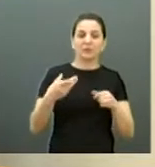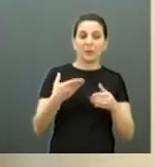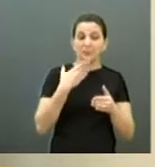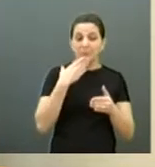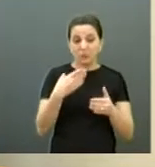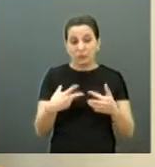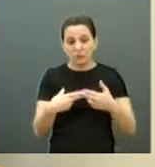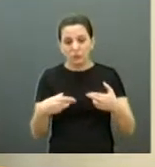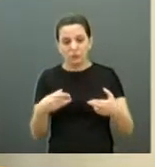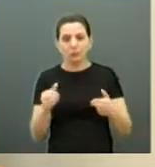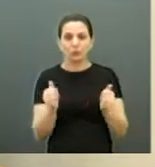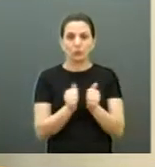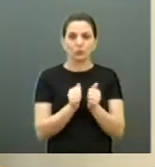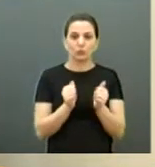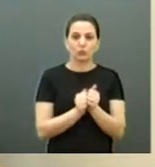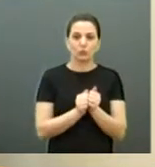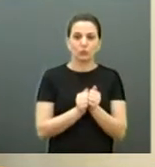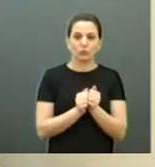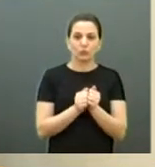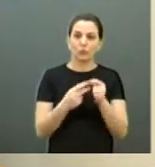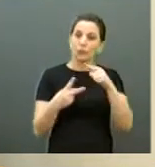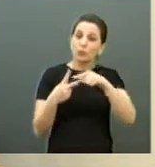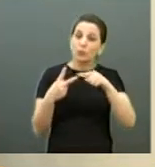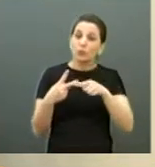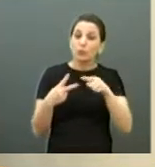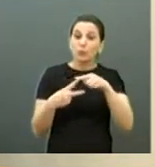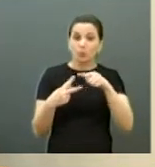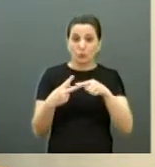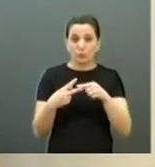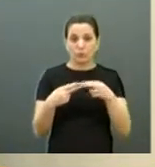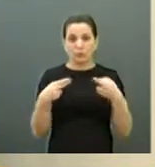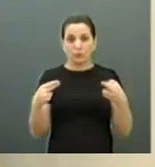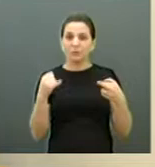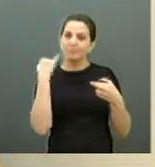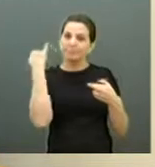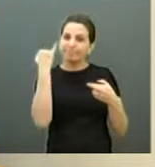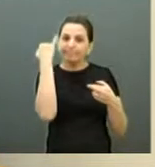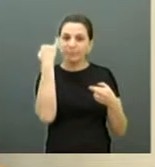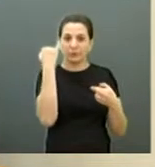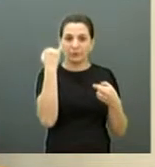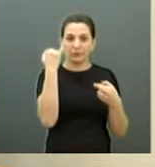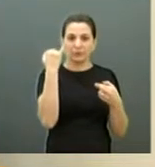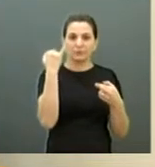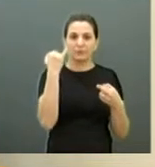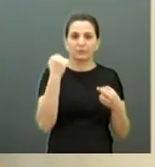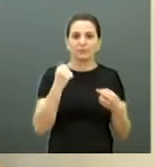em relação a duas questões que eu acho extremamente importantes